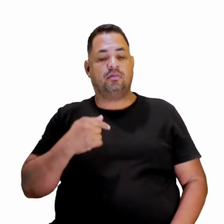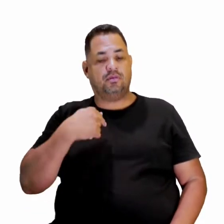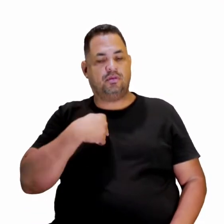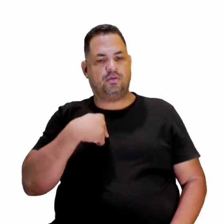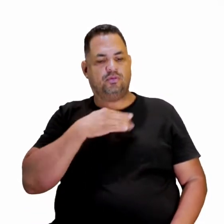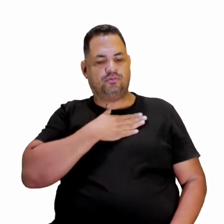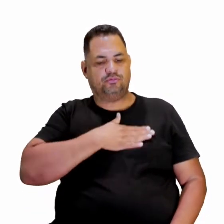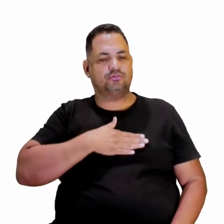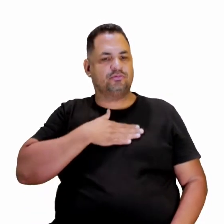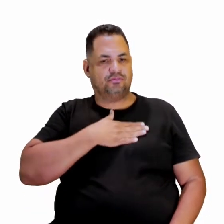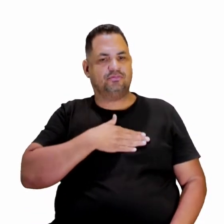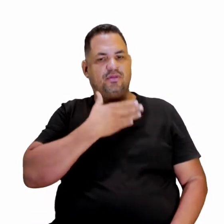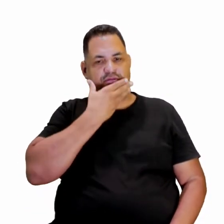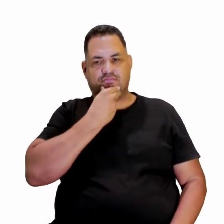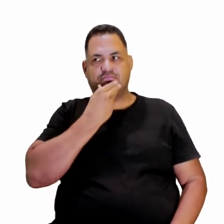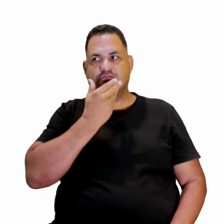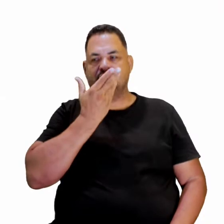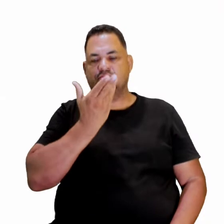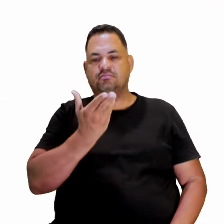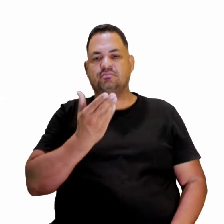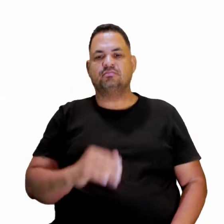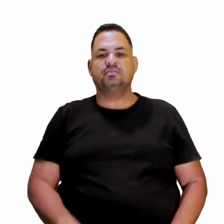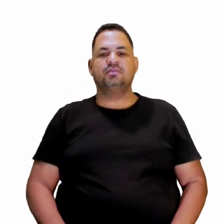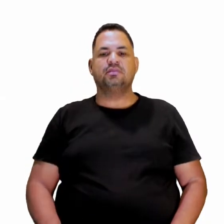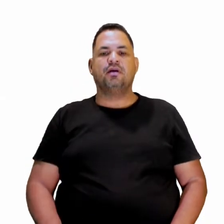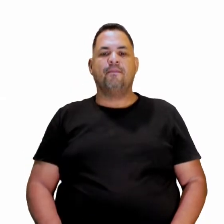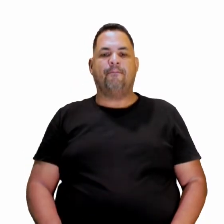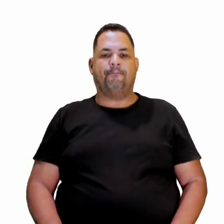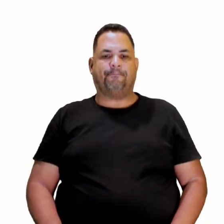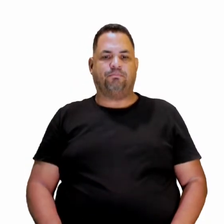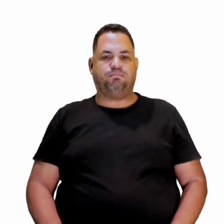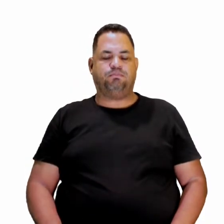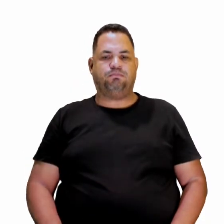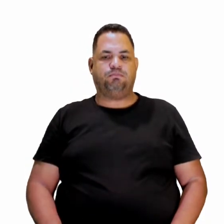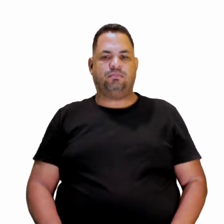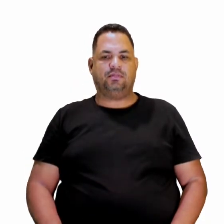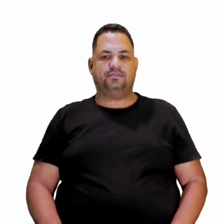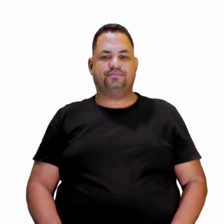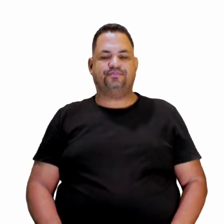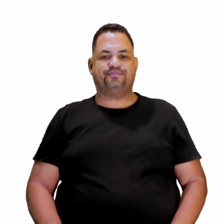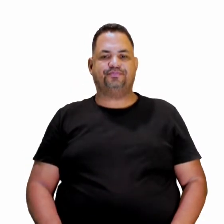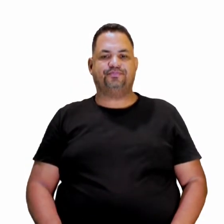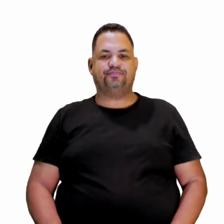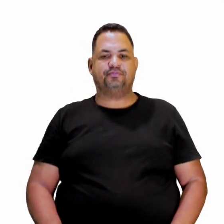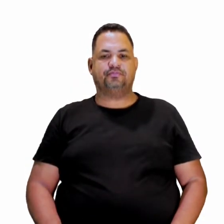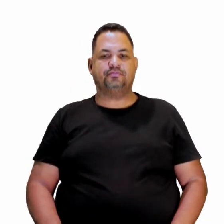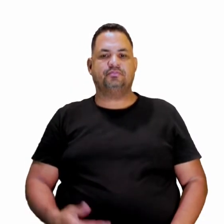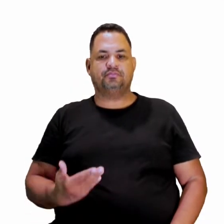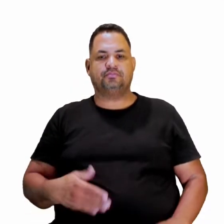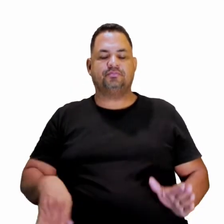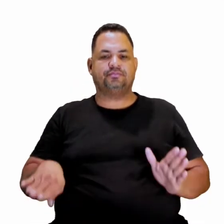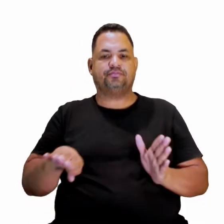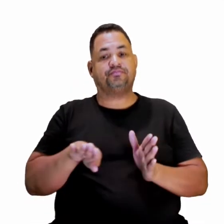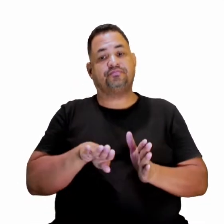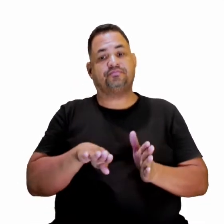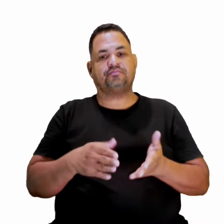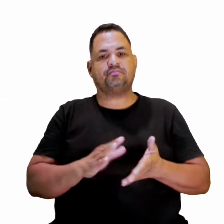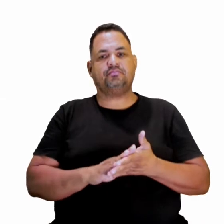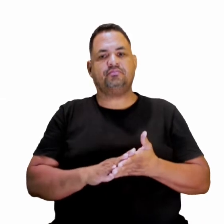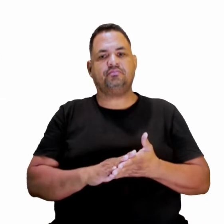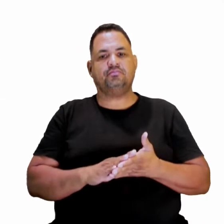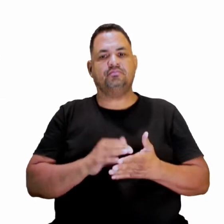dele. I liked him. They arrived last night. Eles chegaram ou elas